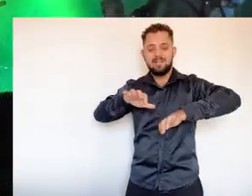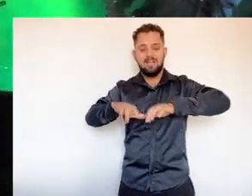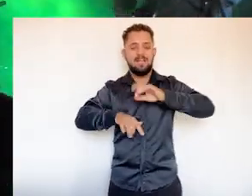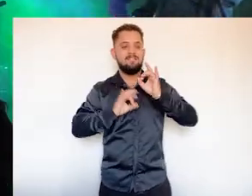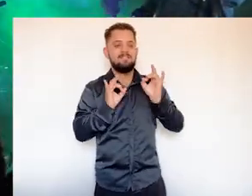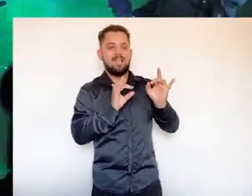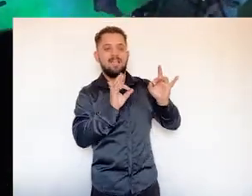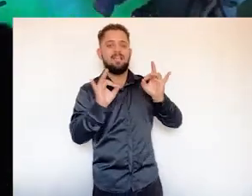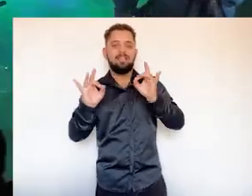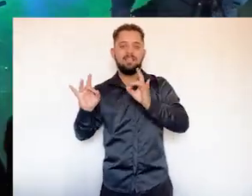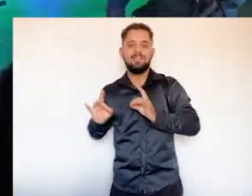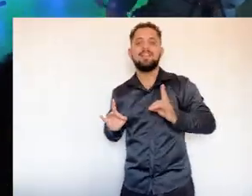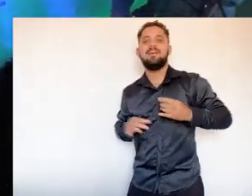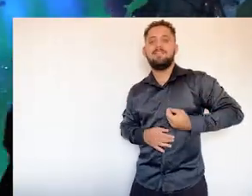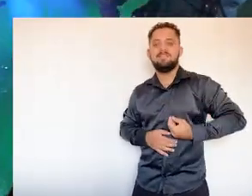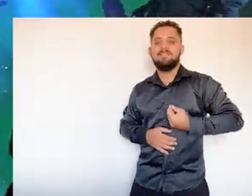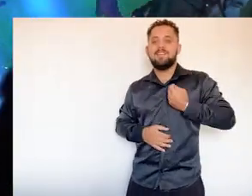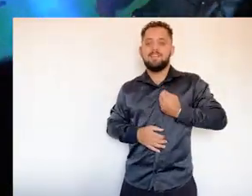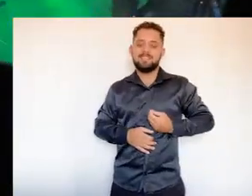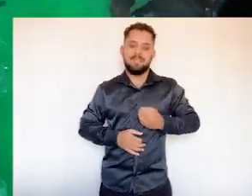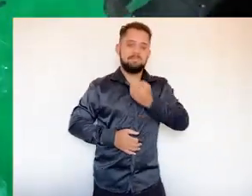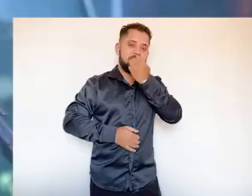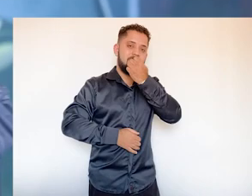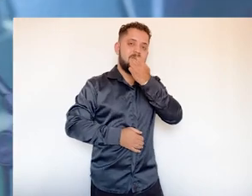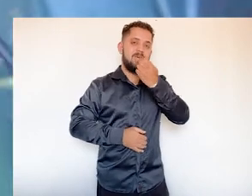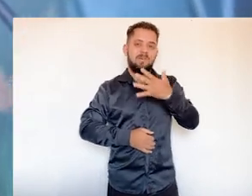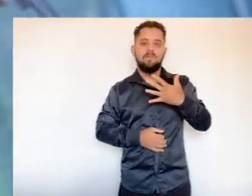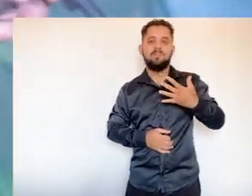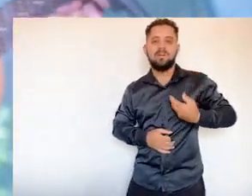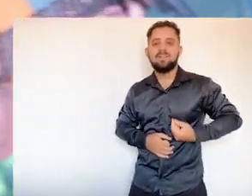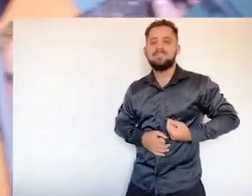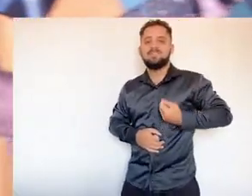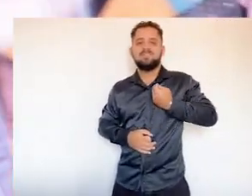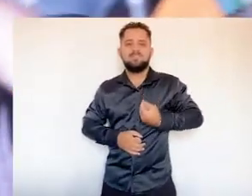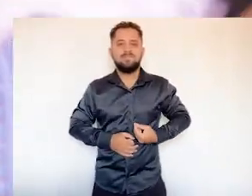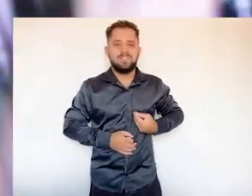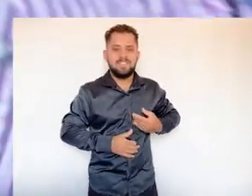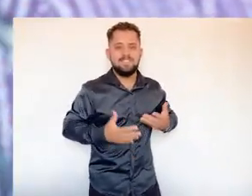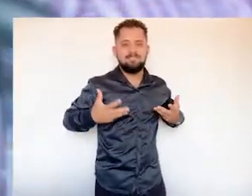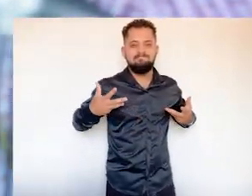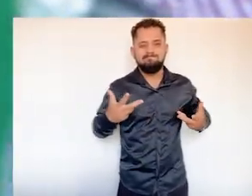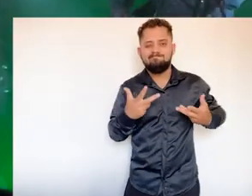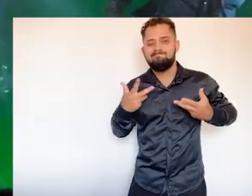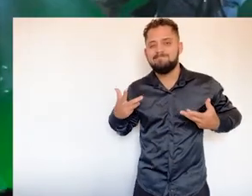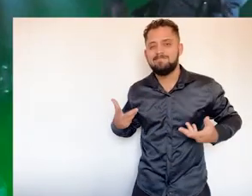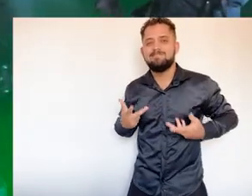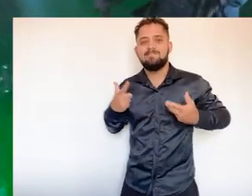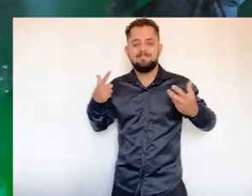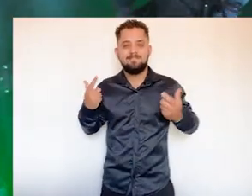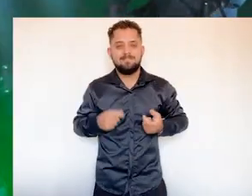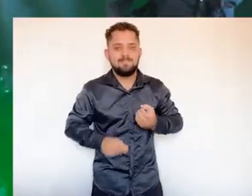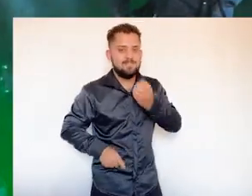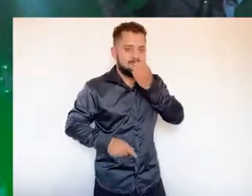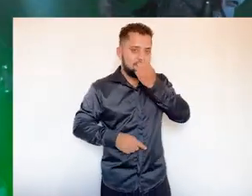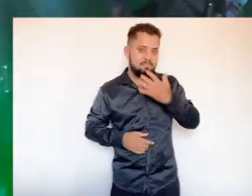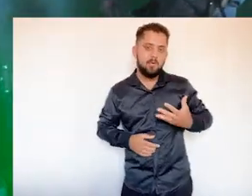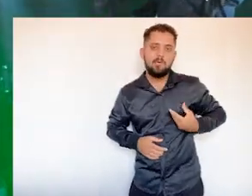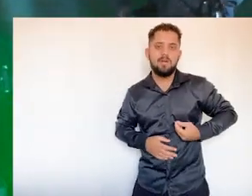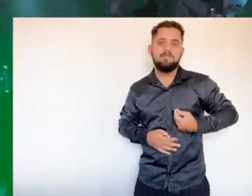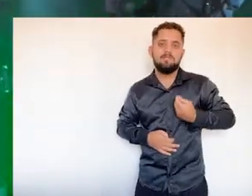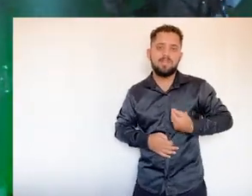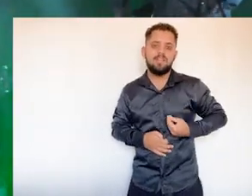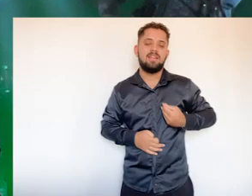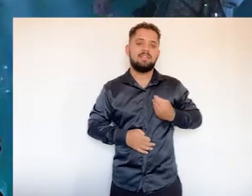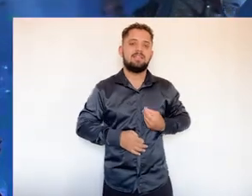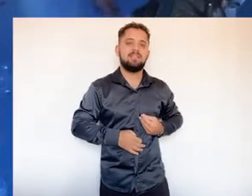Oh, oh, oh, mas que vida boa! No meio da caia só sei a